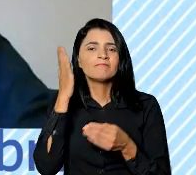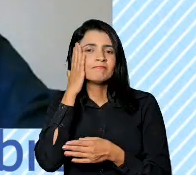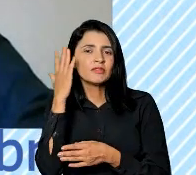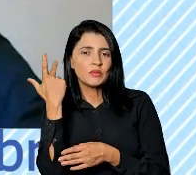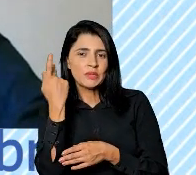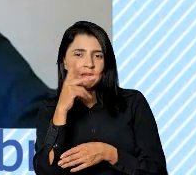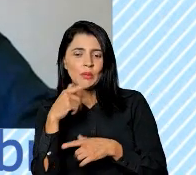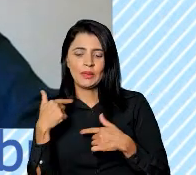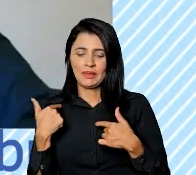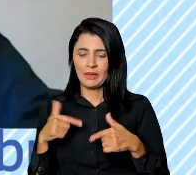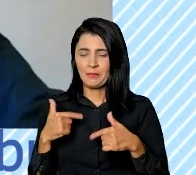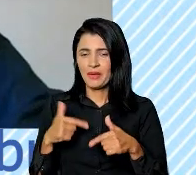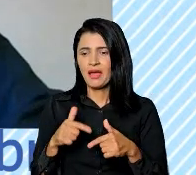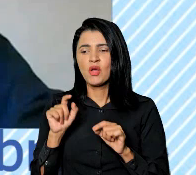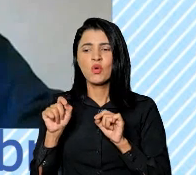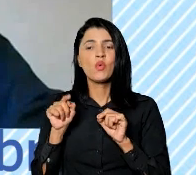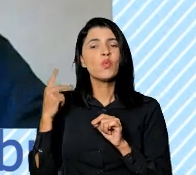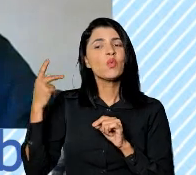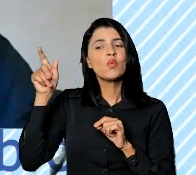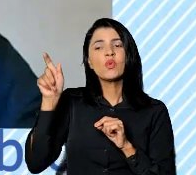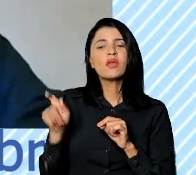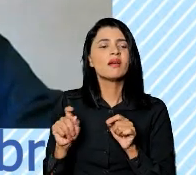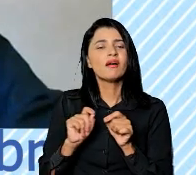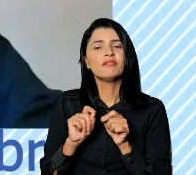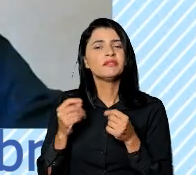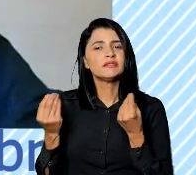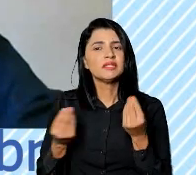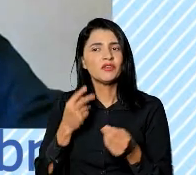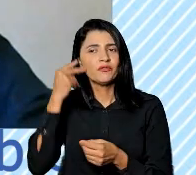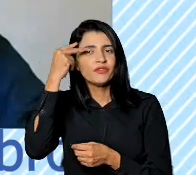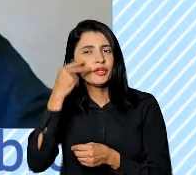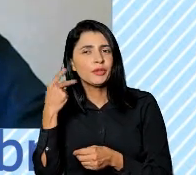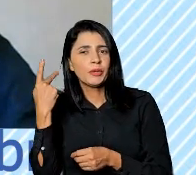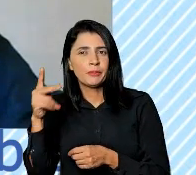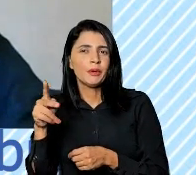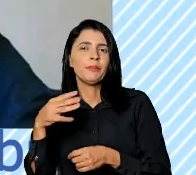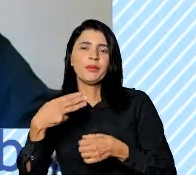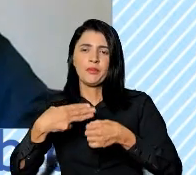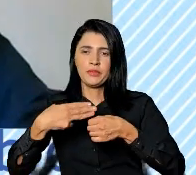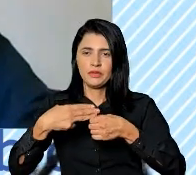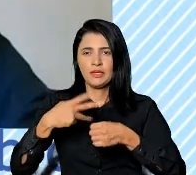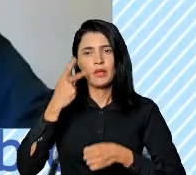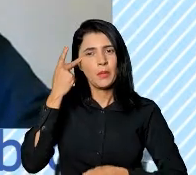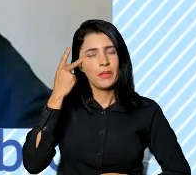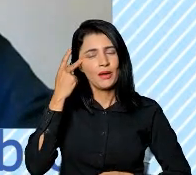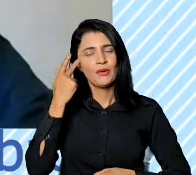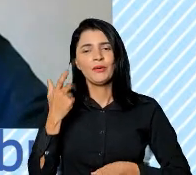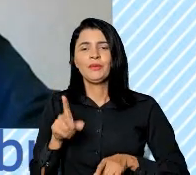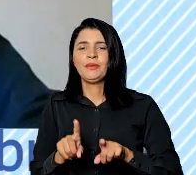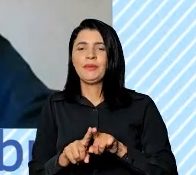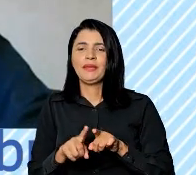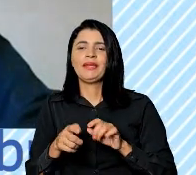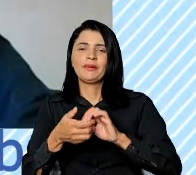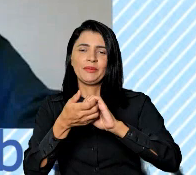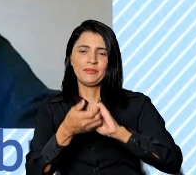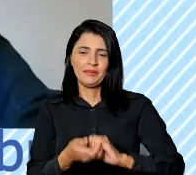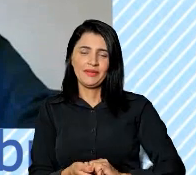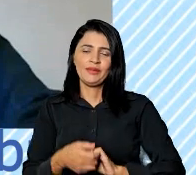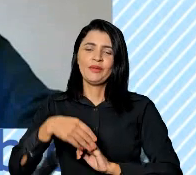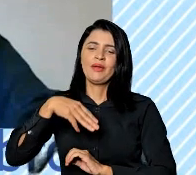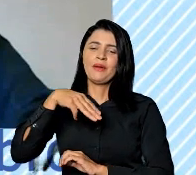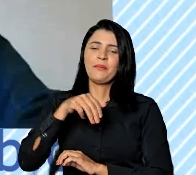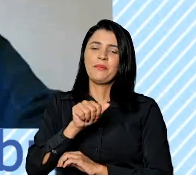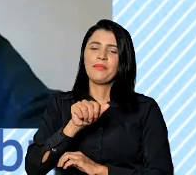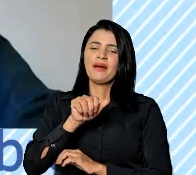trabalho, saber do que ela vem desenvolvendo como vereadora do município de São Paulo, e cumprimento a doutora Márcia Turri, que